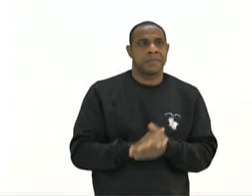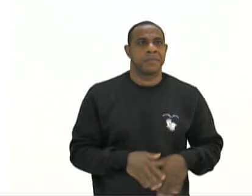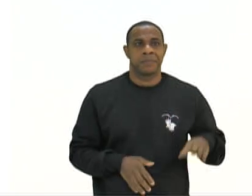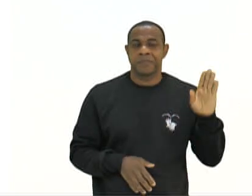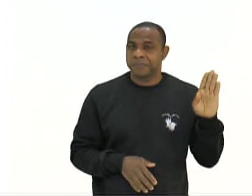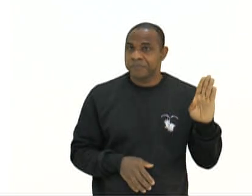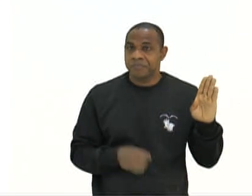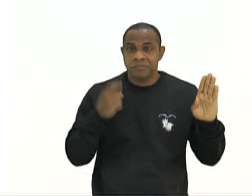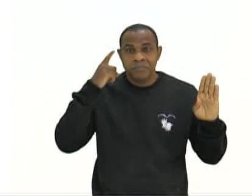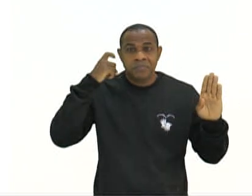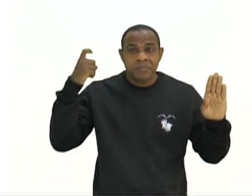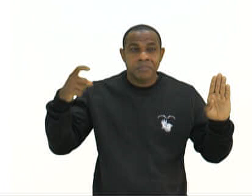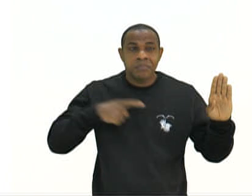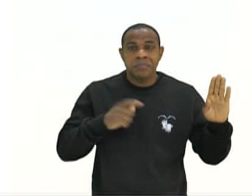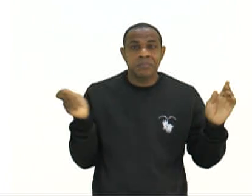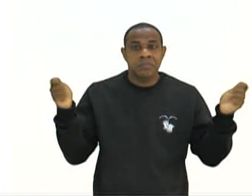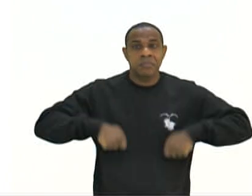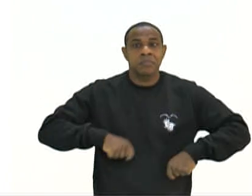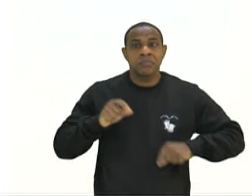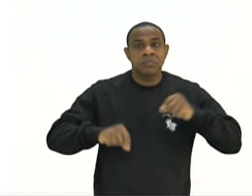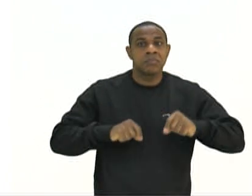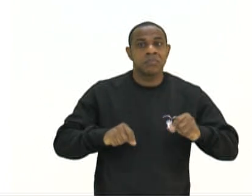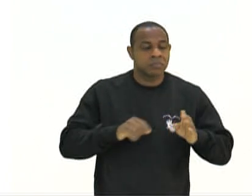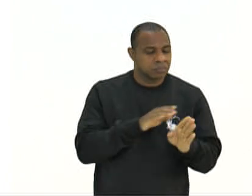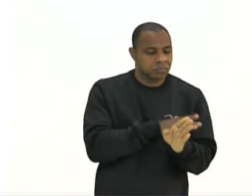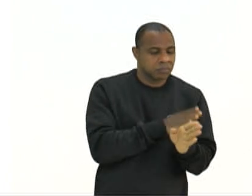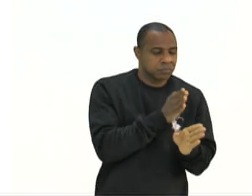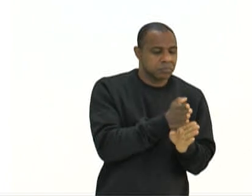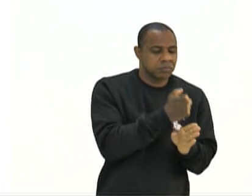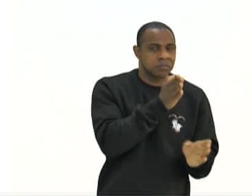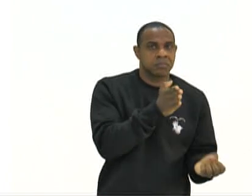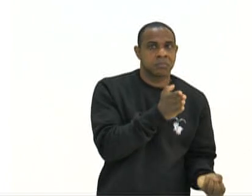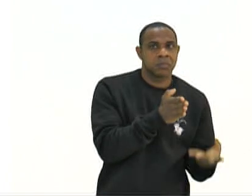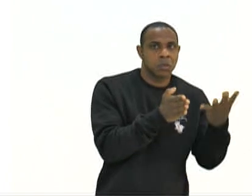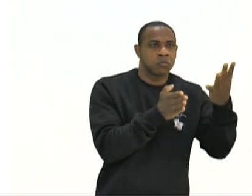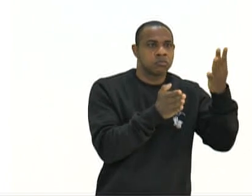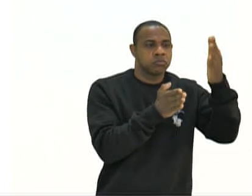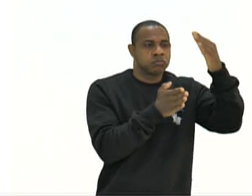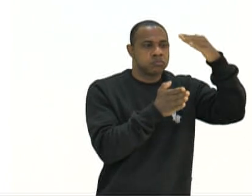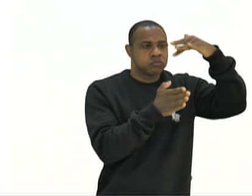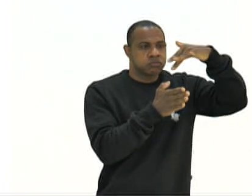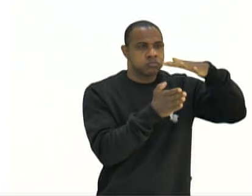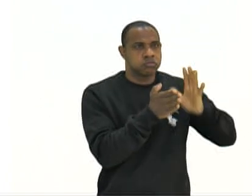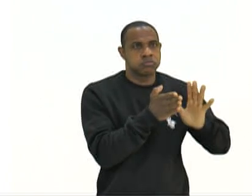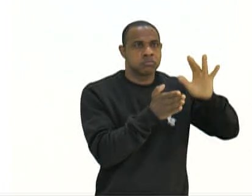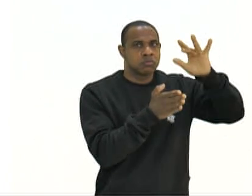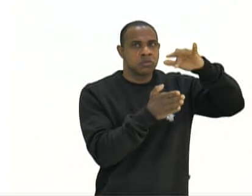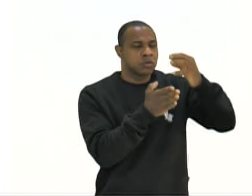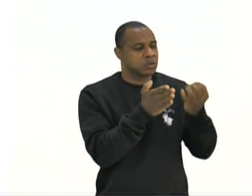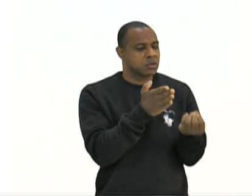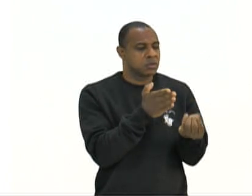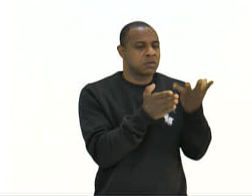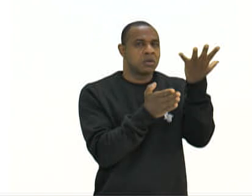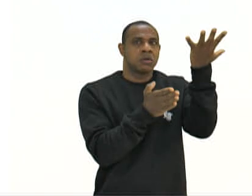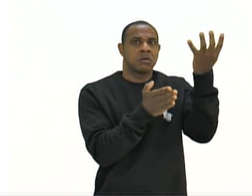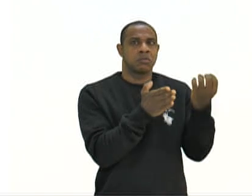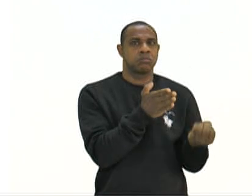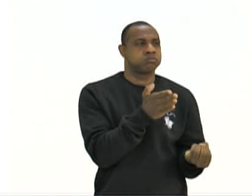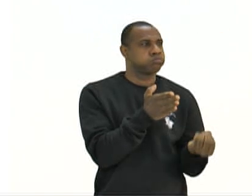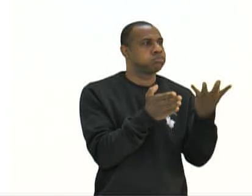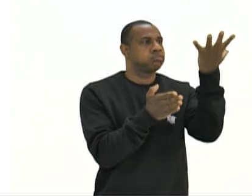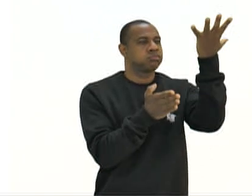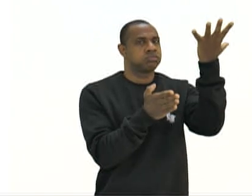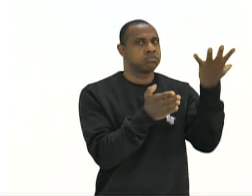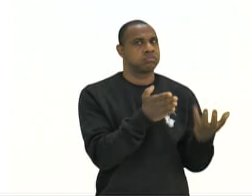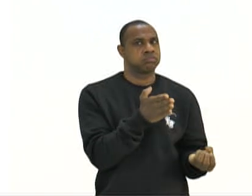o som tem a capacidade de contornar obstáculos por difração, mas a luz só se propaga em linha reta.